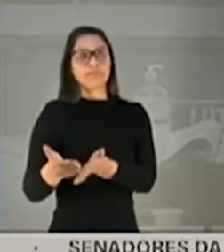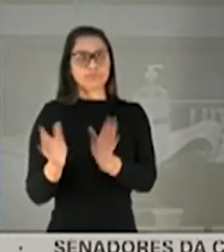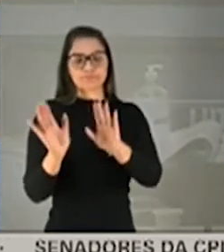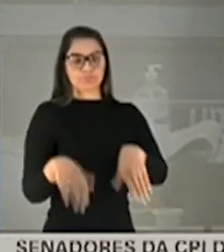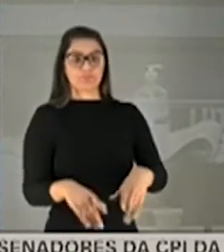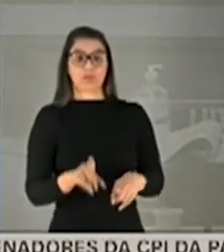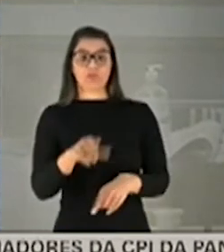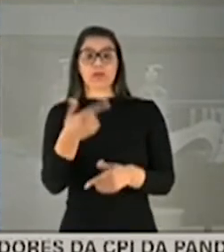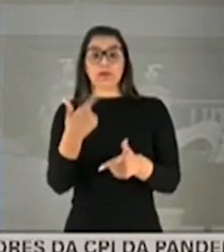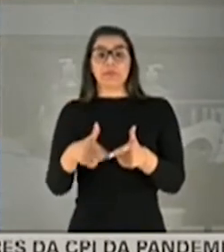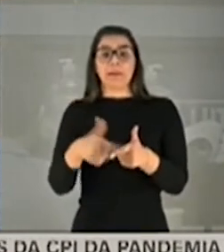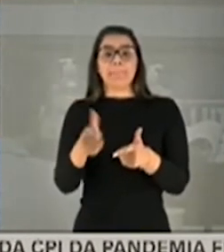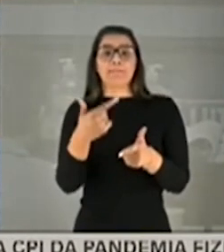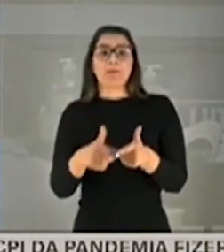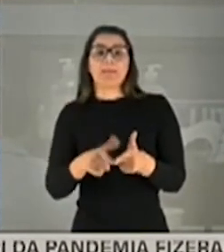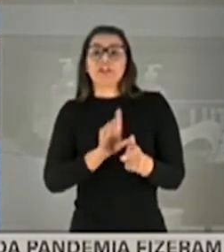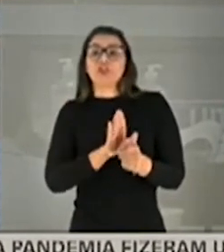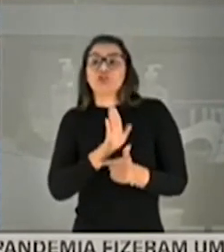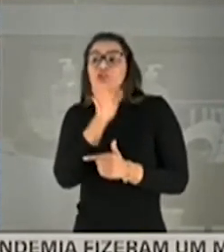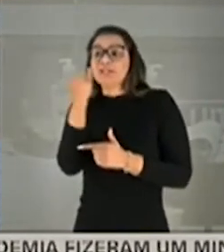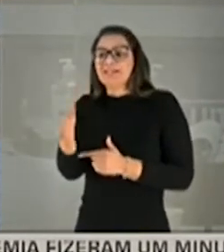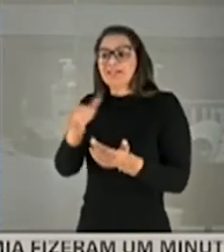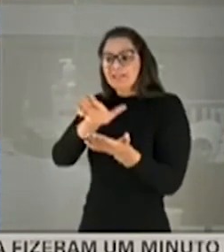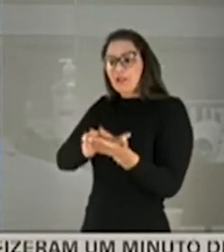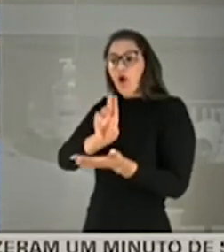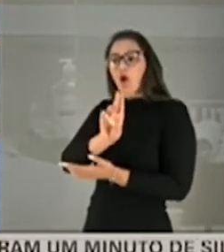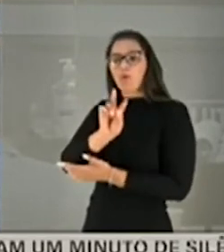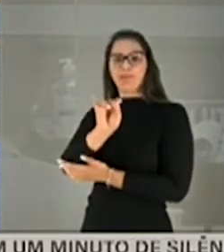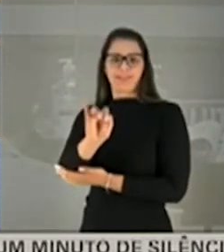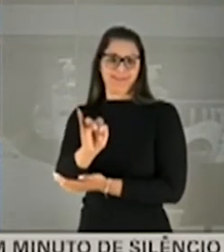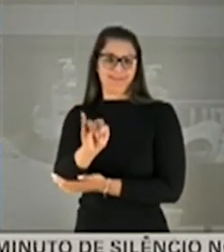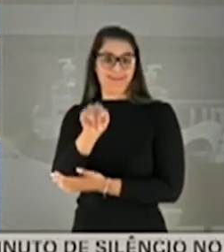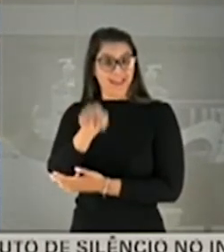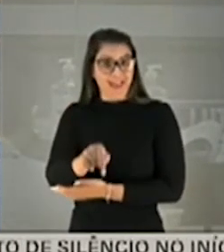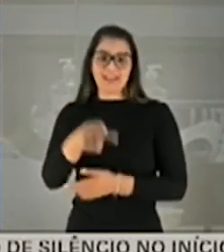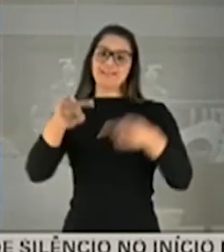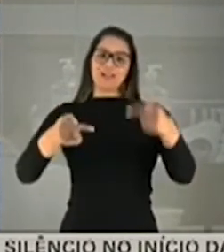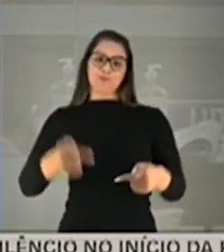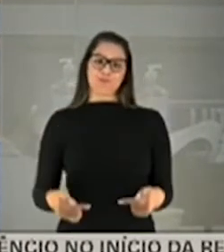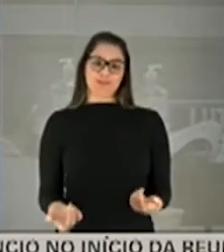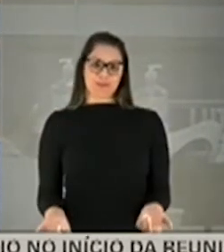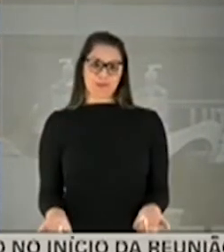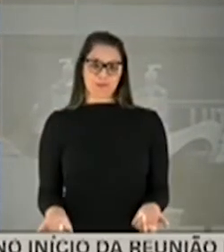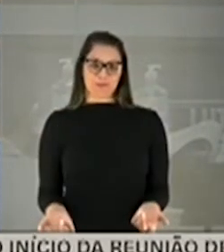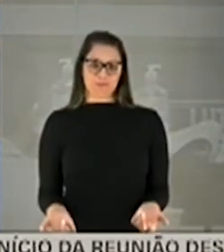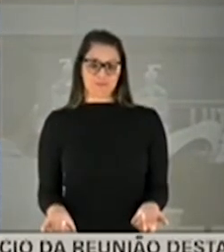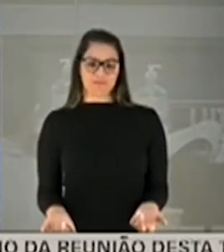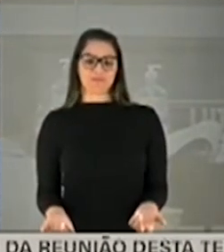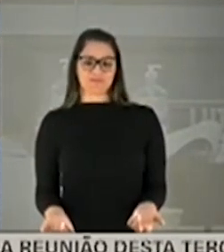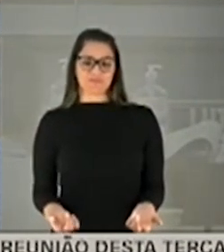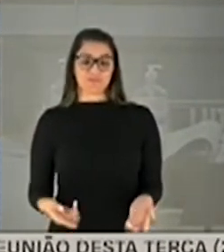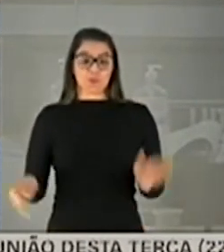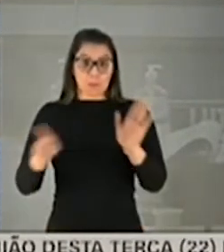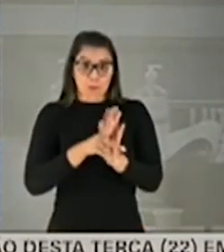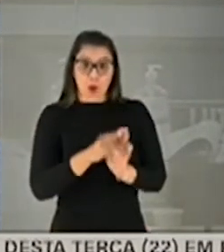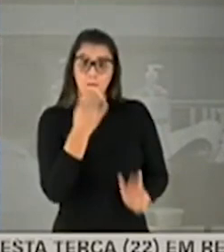tenha comprometimento de ir para a UTI. É essa a tese. Veja bem que a tese do próprio